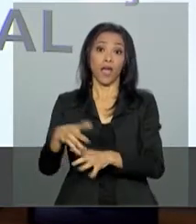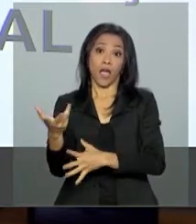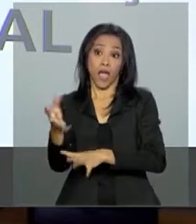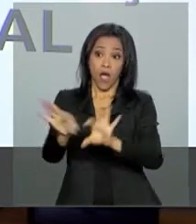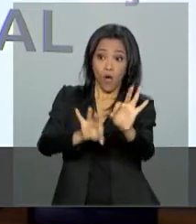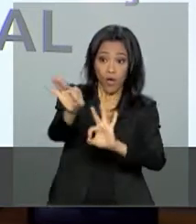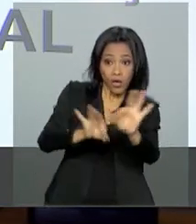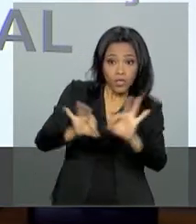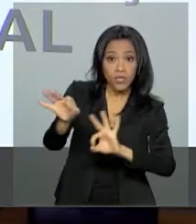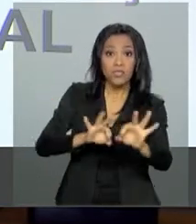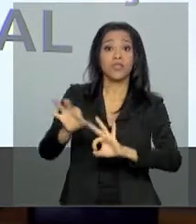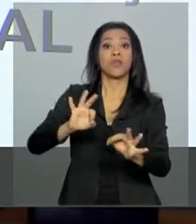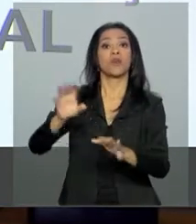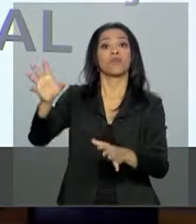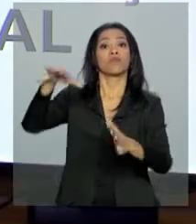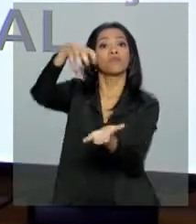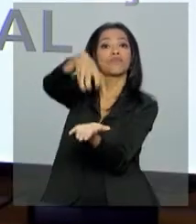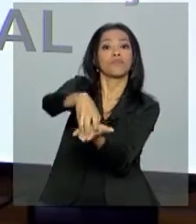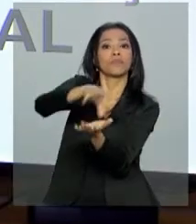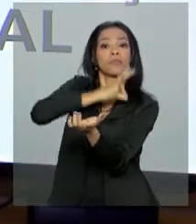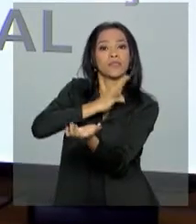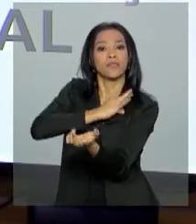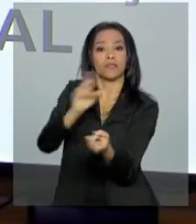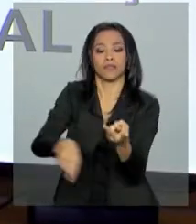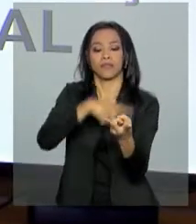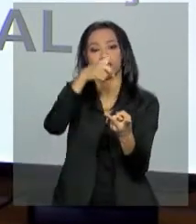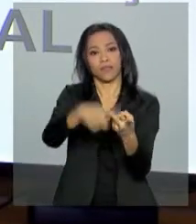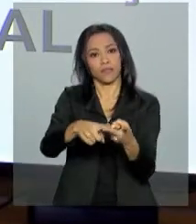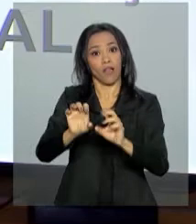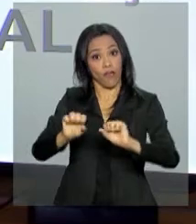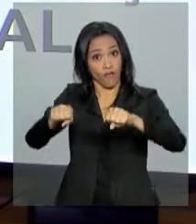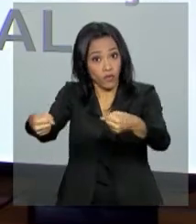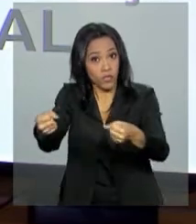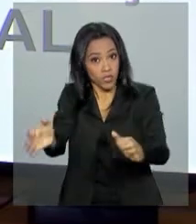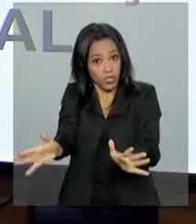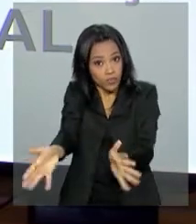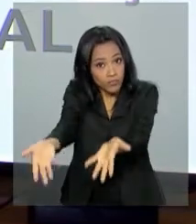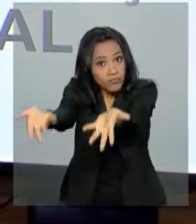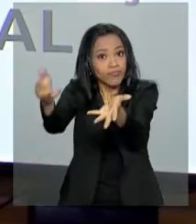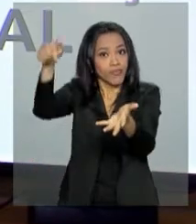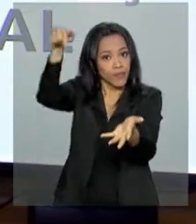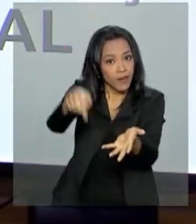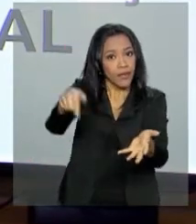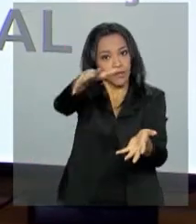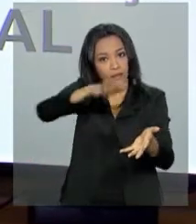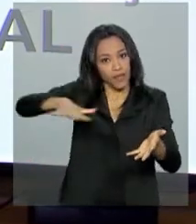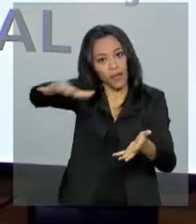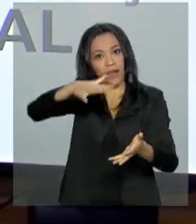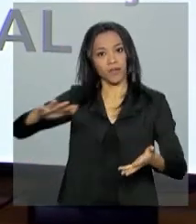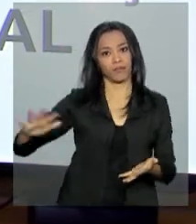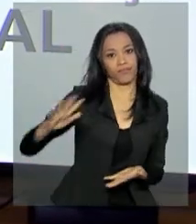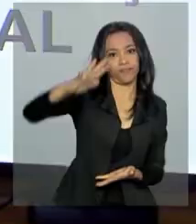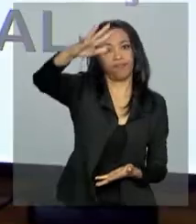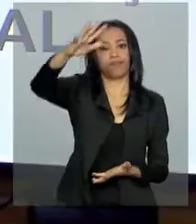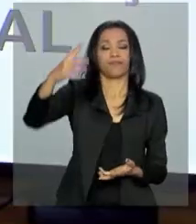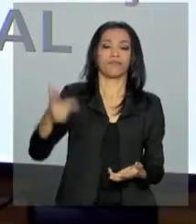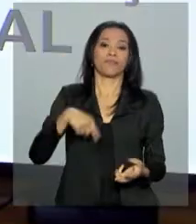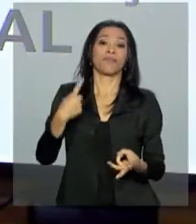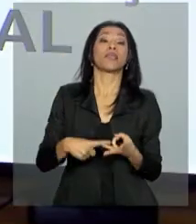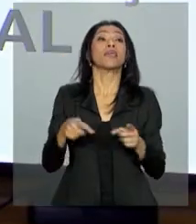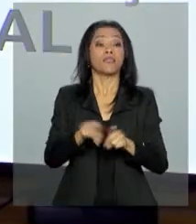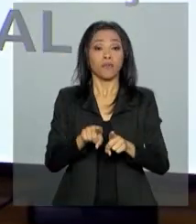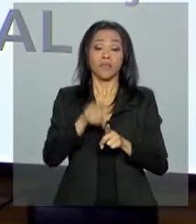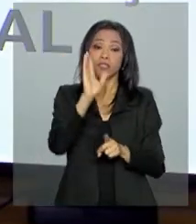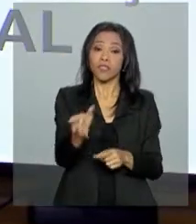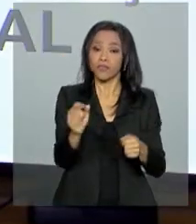Pacificadora, como a reestruturação e fortalecimento do próprio Batalhão de Polícia Militar da área, que é o 14º Batalhão de Polícia Militar. Também